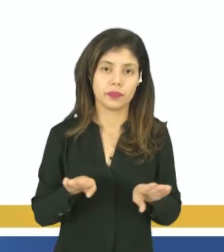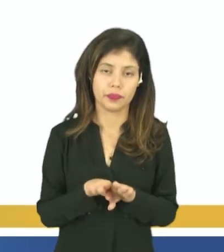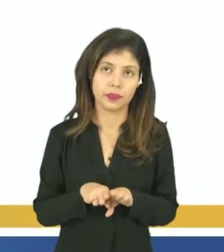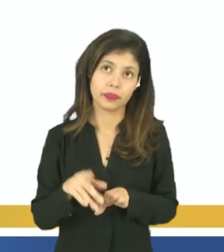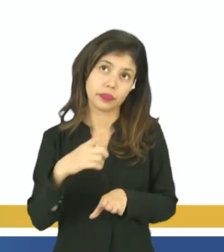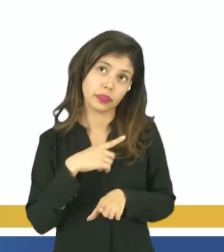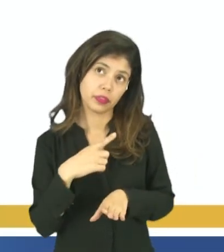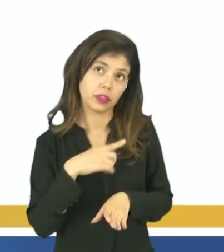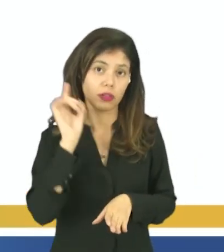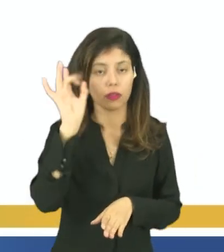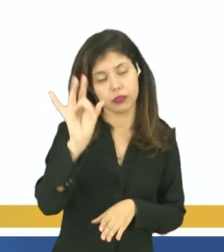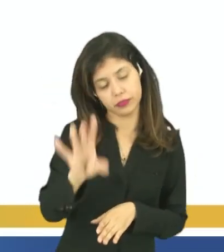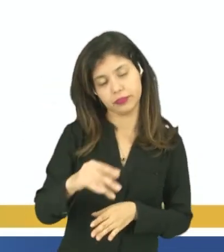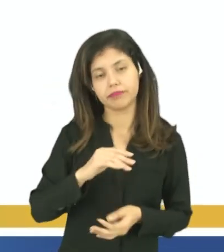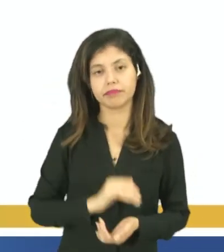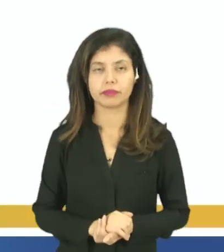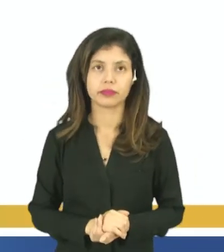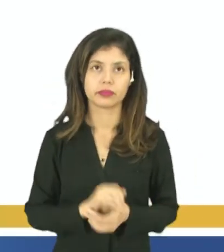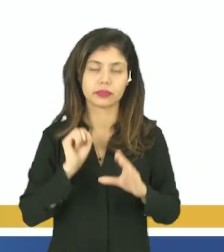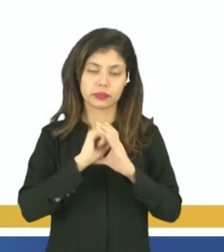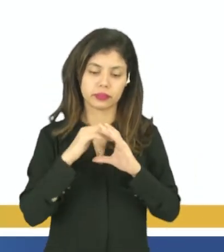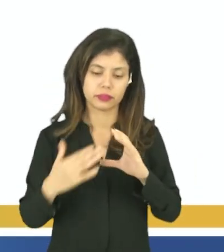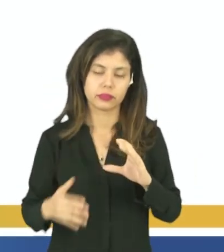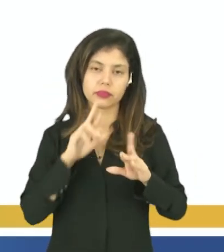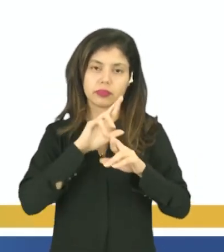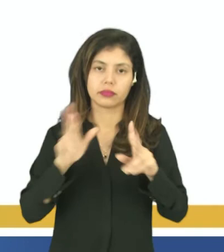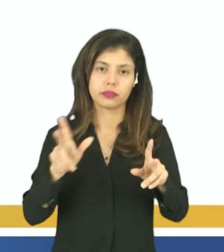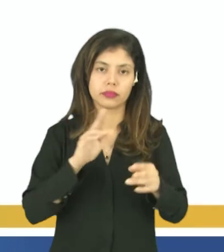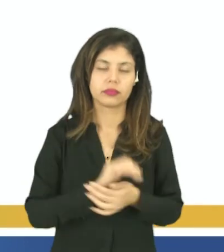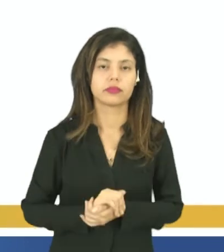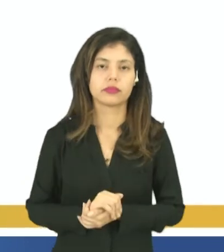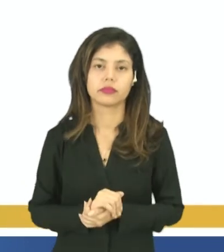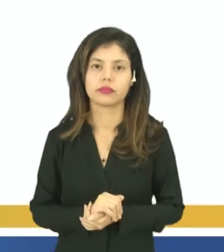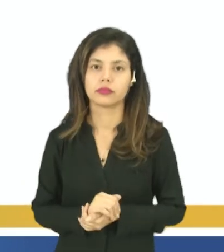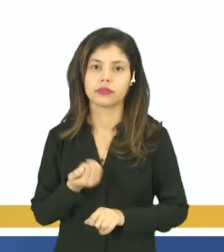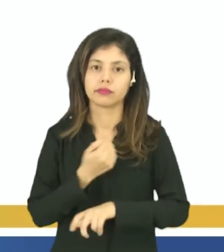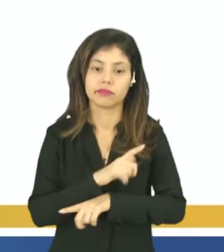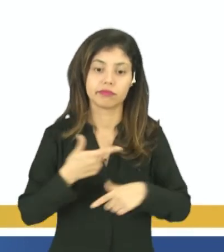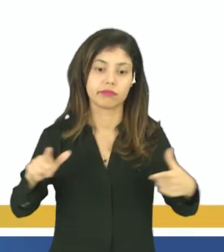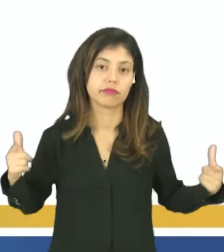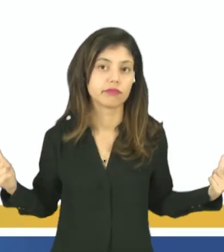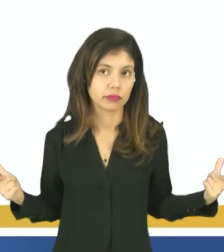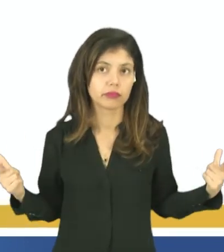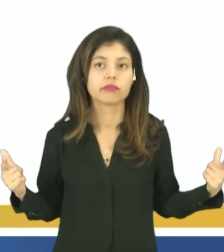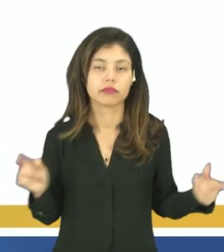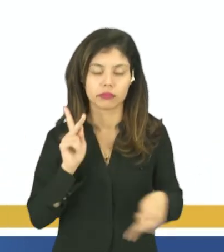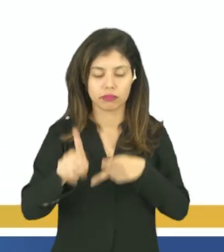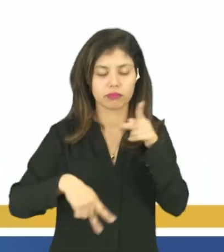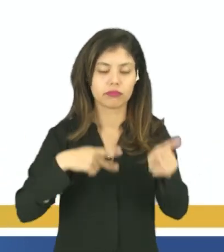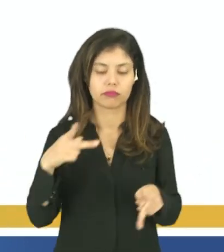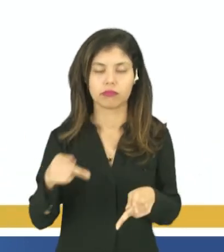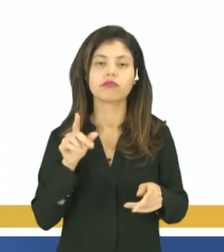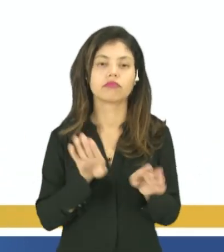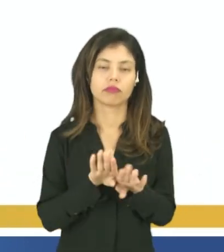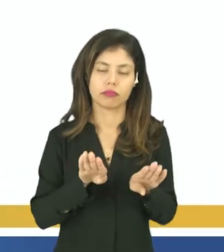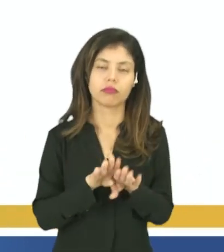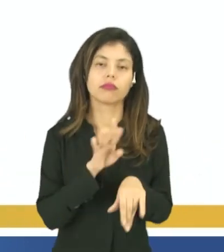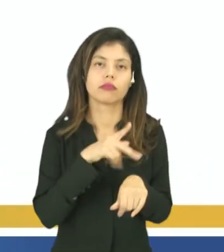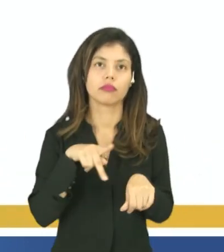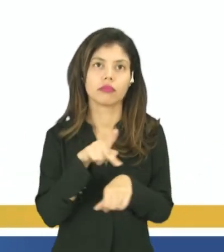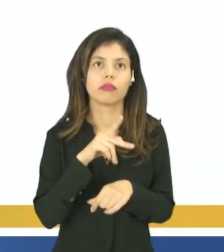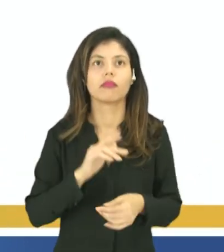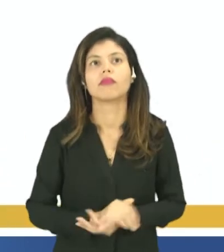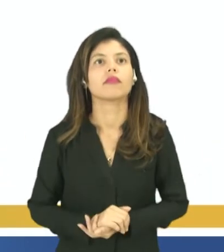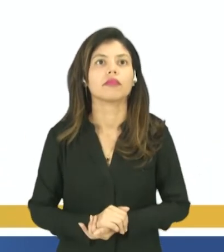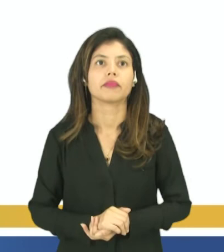conflitos, cada uma delas com uma característica diferente, uma demanda diferenciada da população desses países. Então